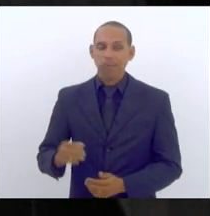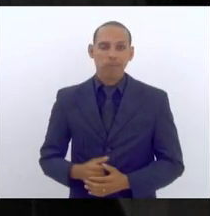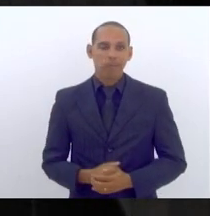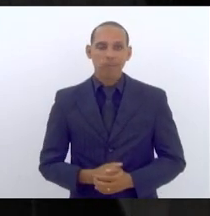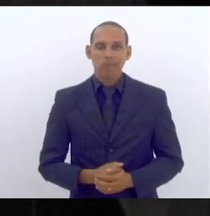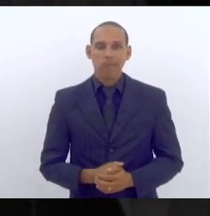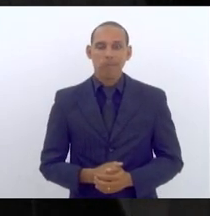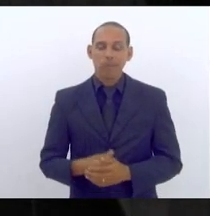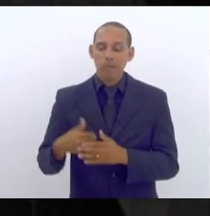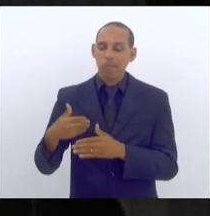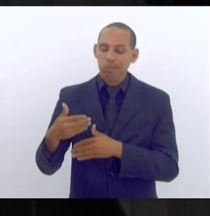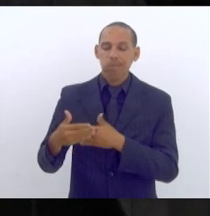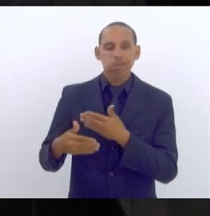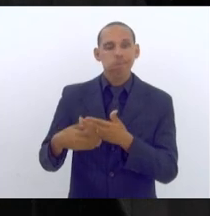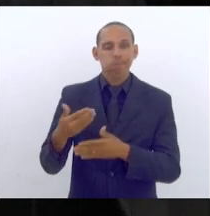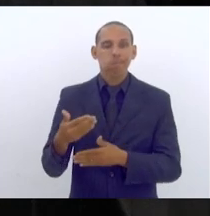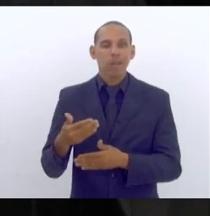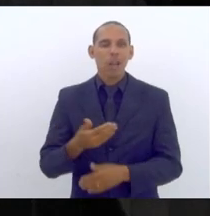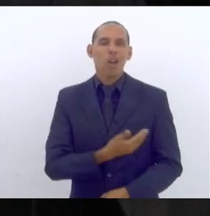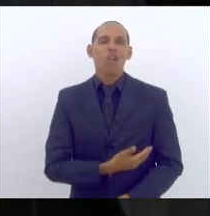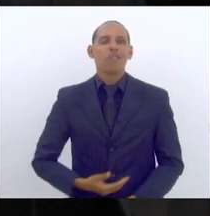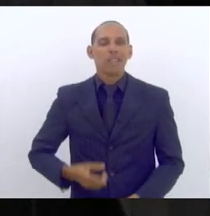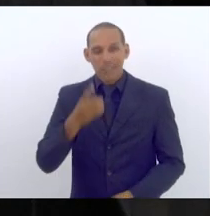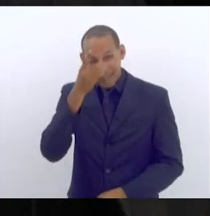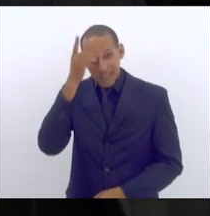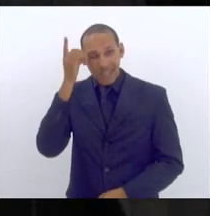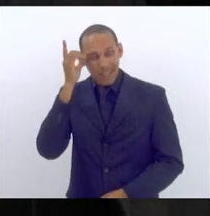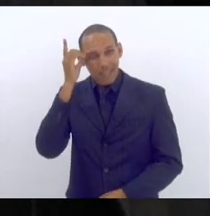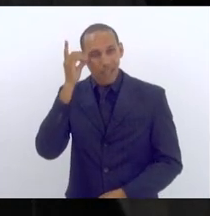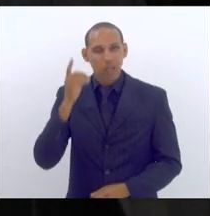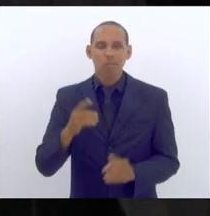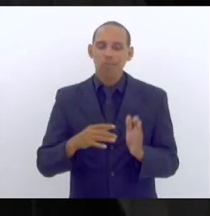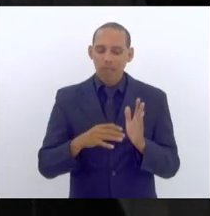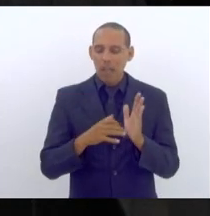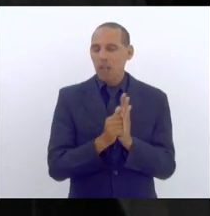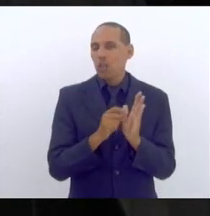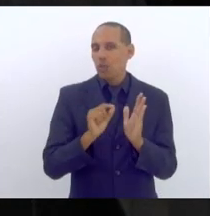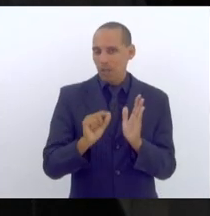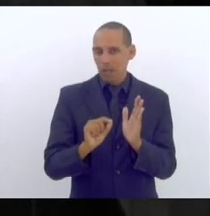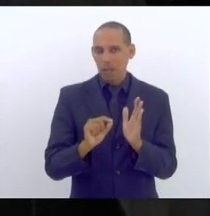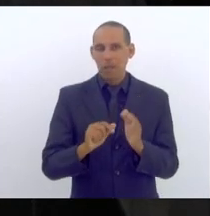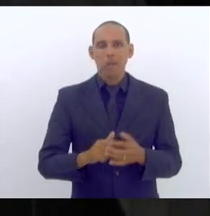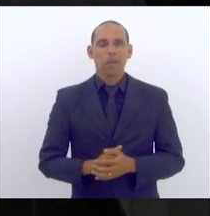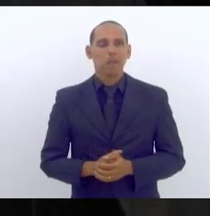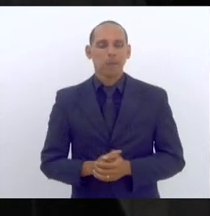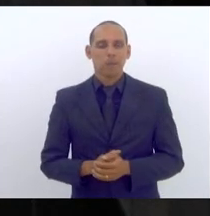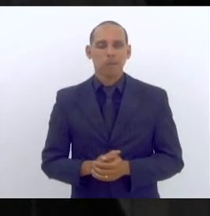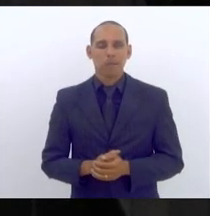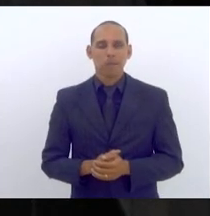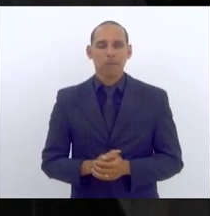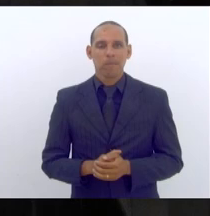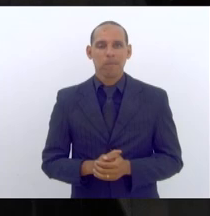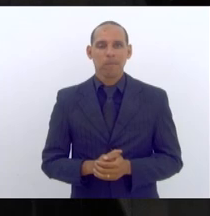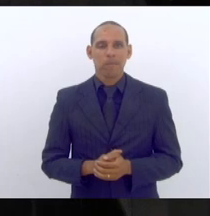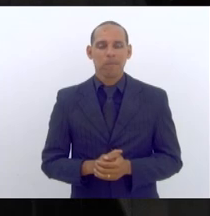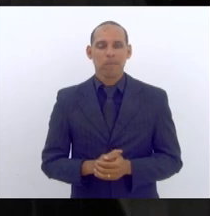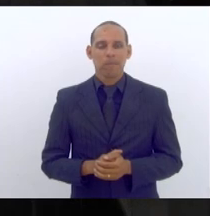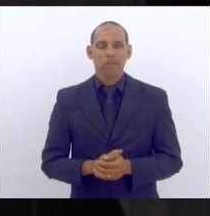e depois vem o governo Dilma que também tem registro de de